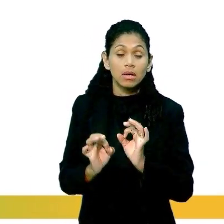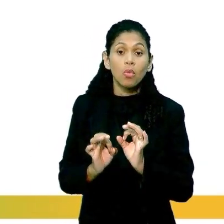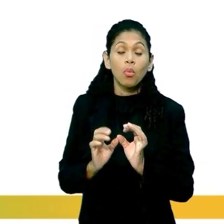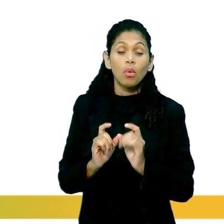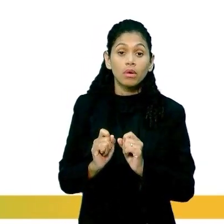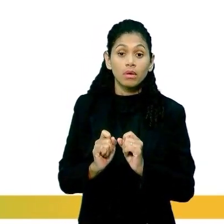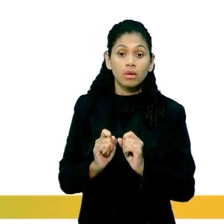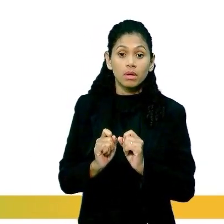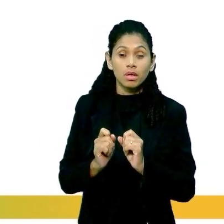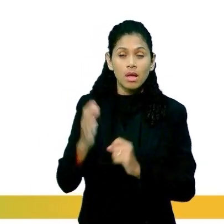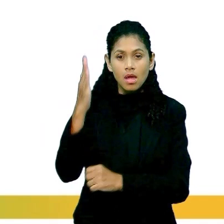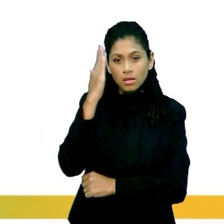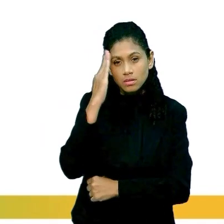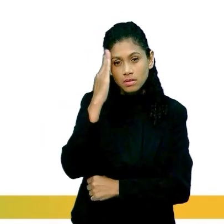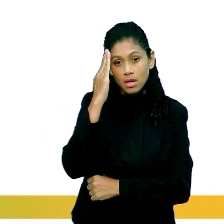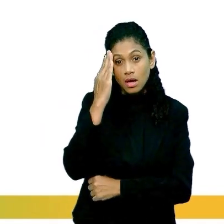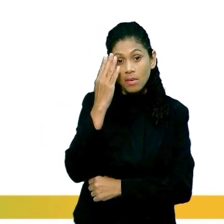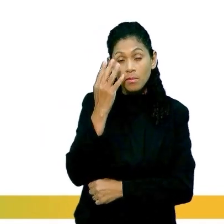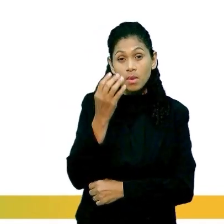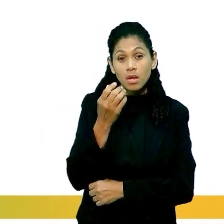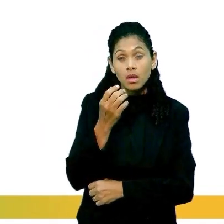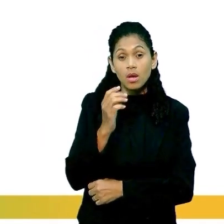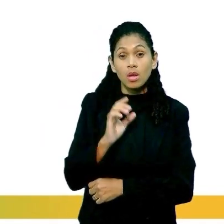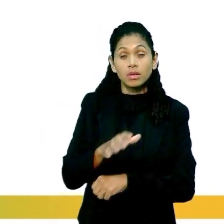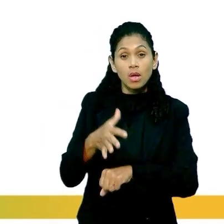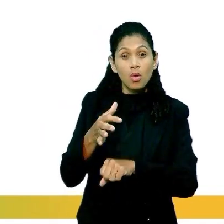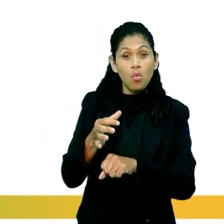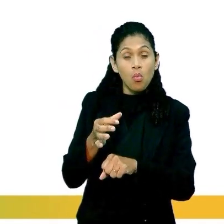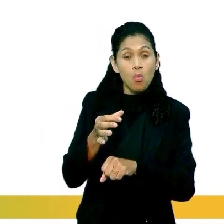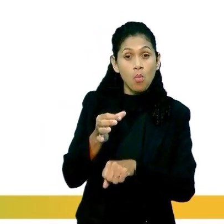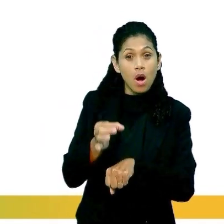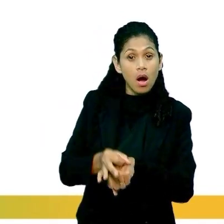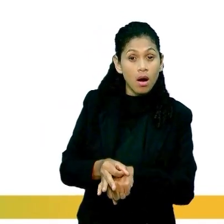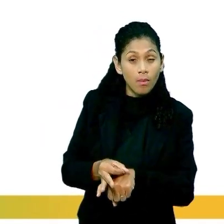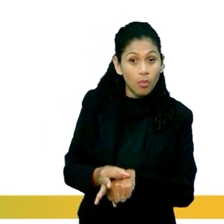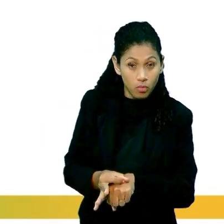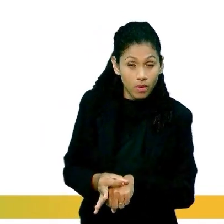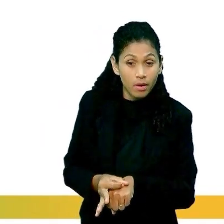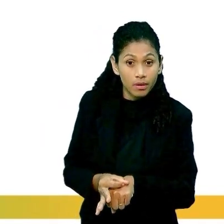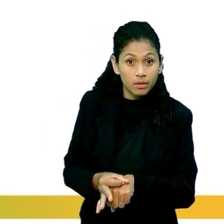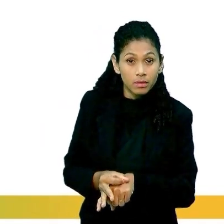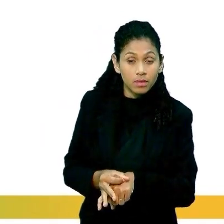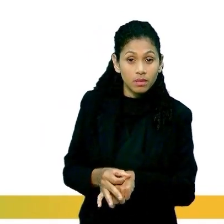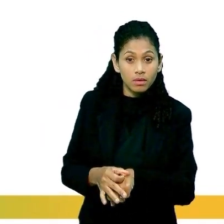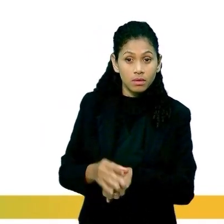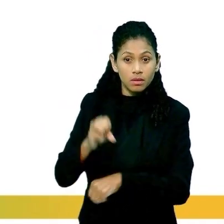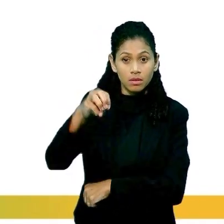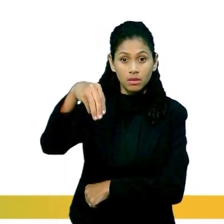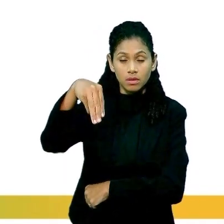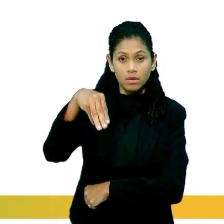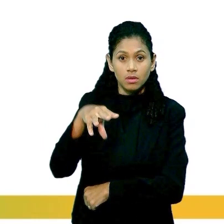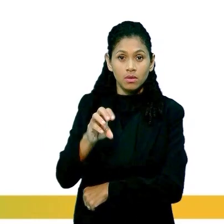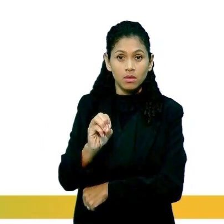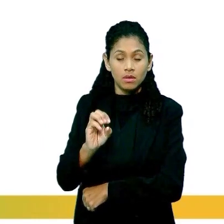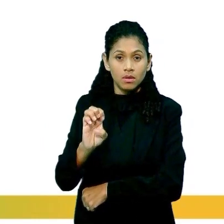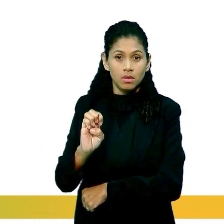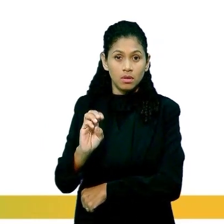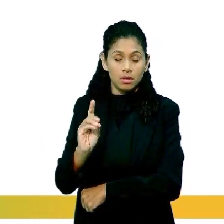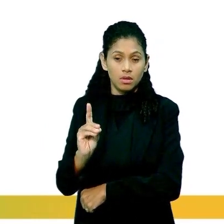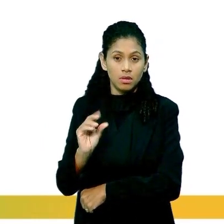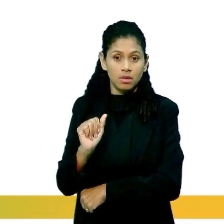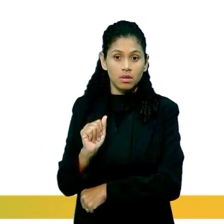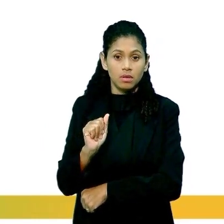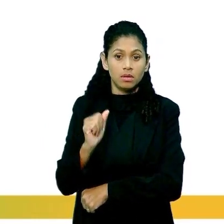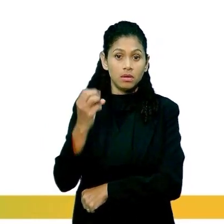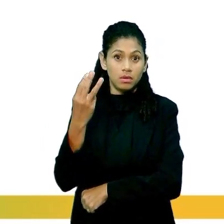aí aproximadamente 3 gramas. O que eu sei? Eu sei que a massa do cobre tem 63 gramas e meio e